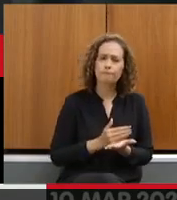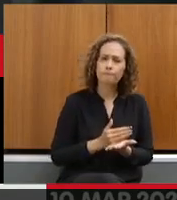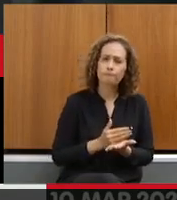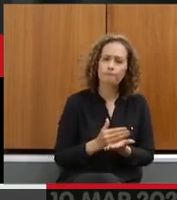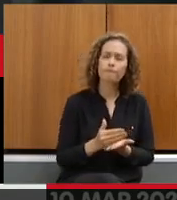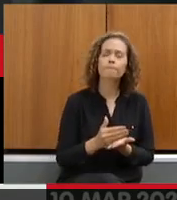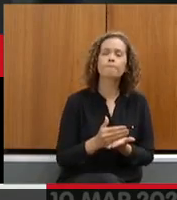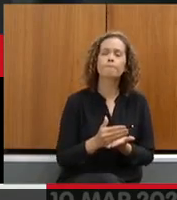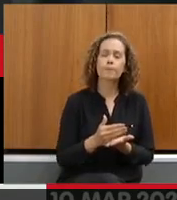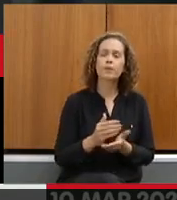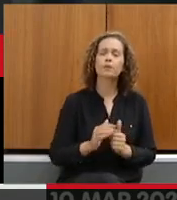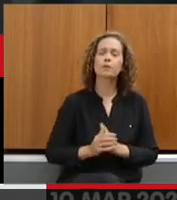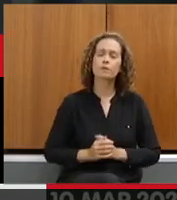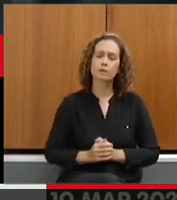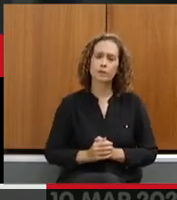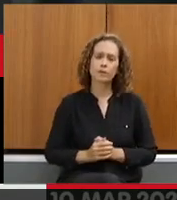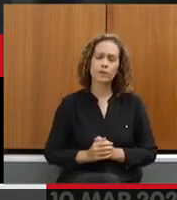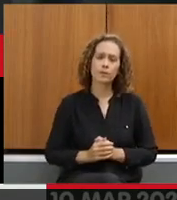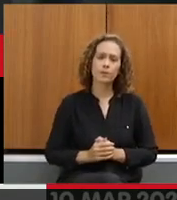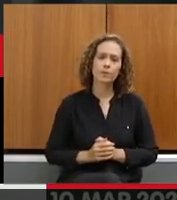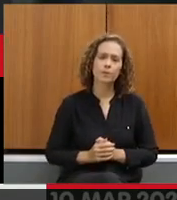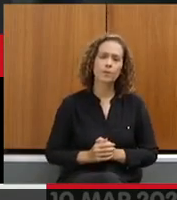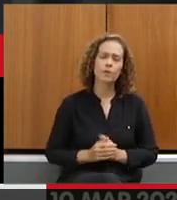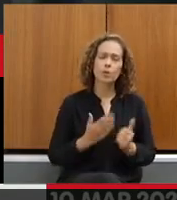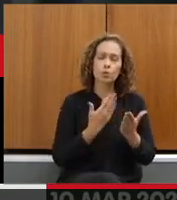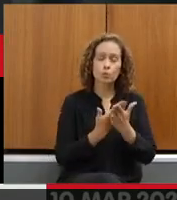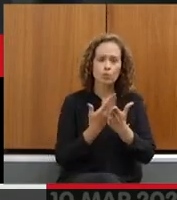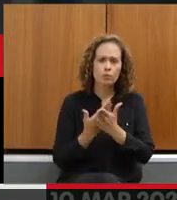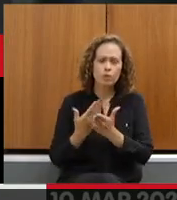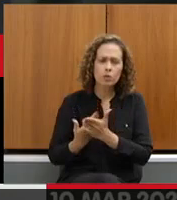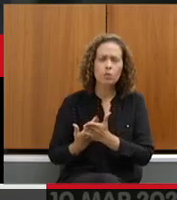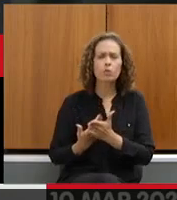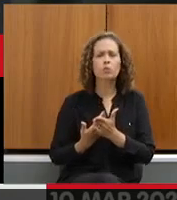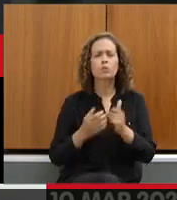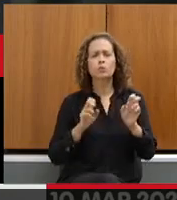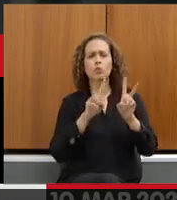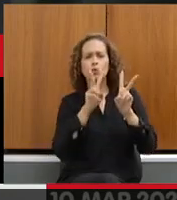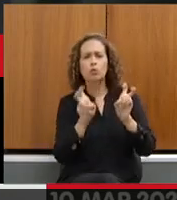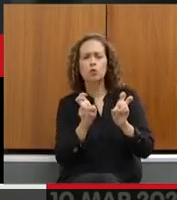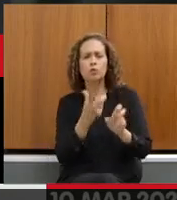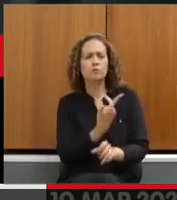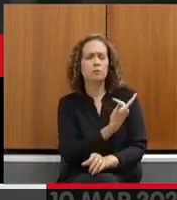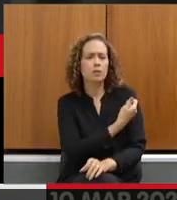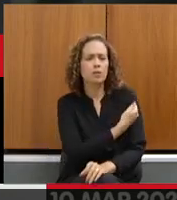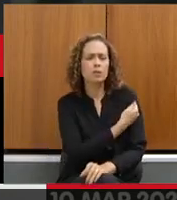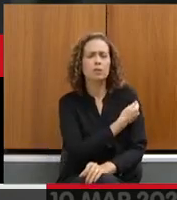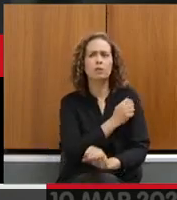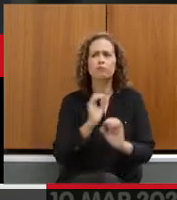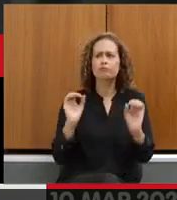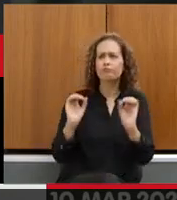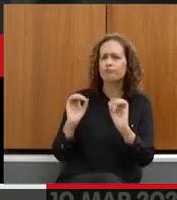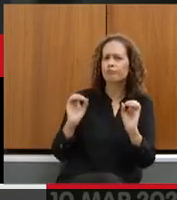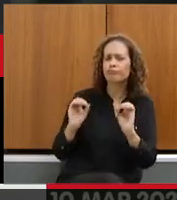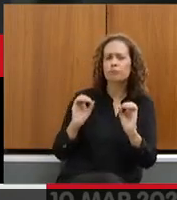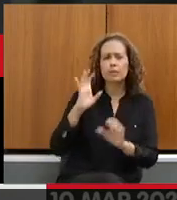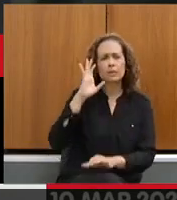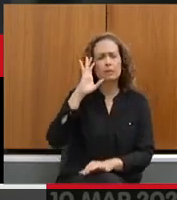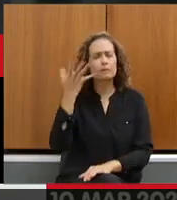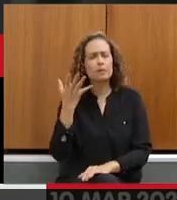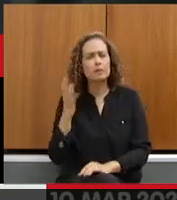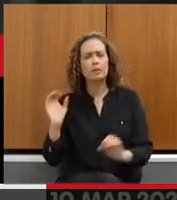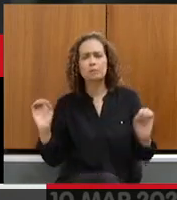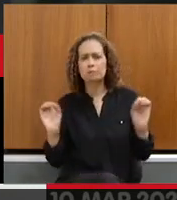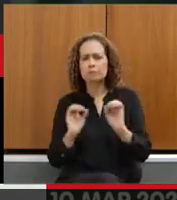a sua os seus estudos de vacina não tinha nenhuma vacina é definida não tinha